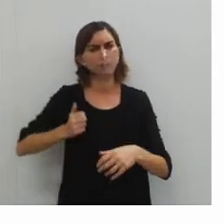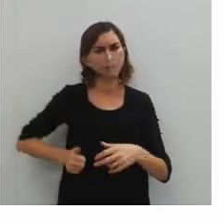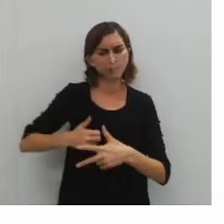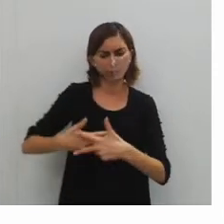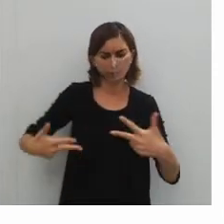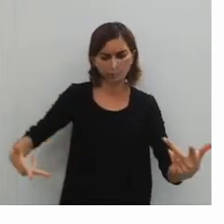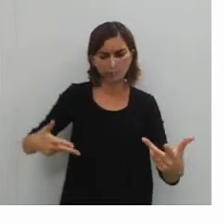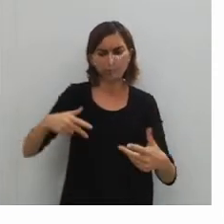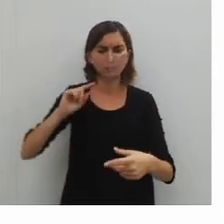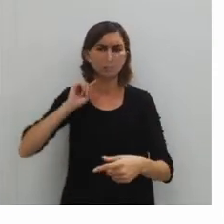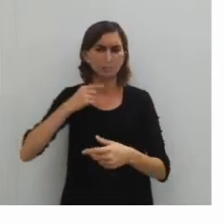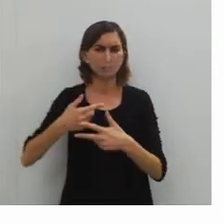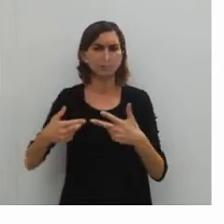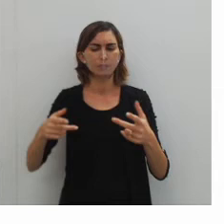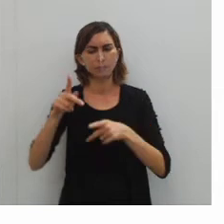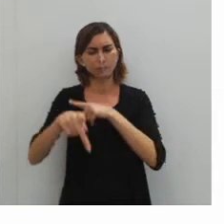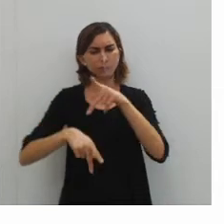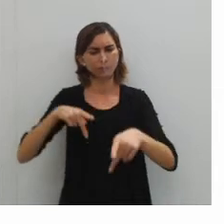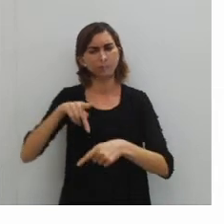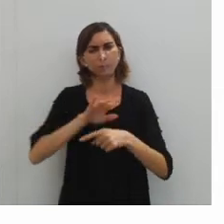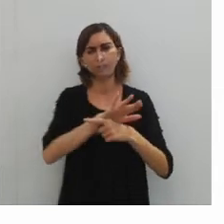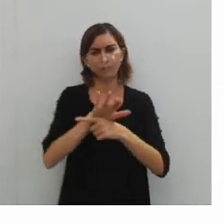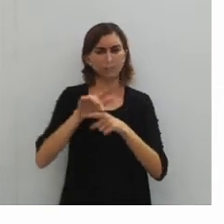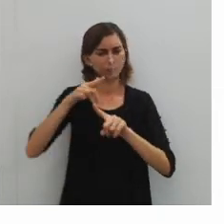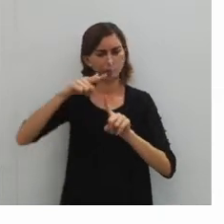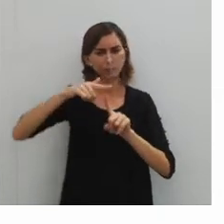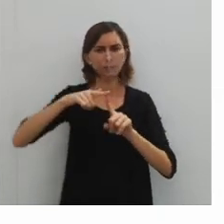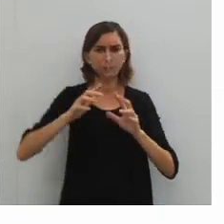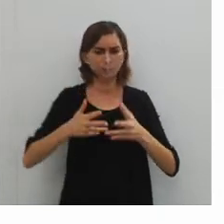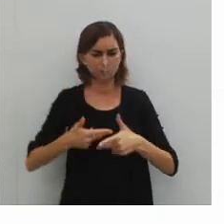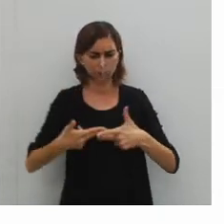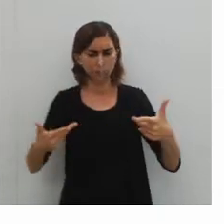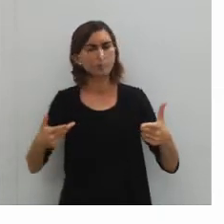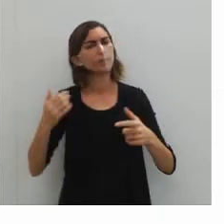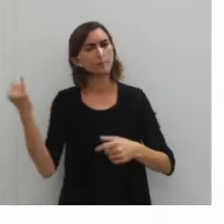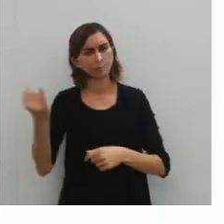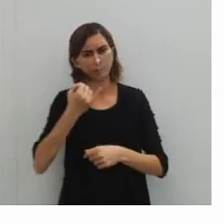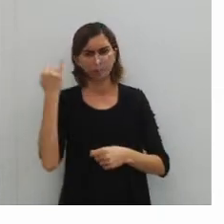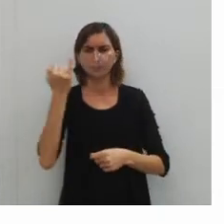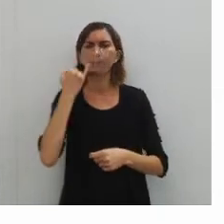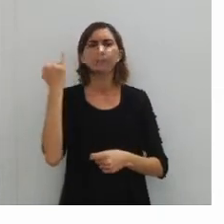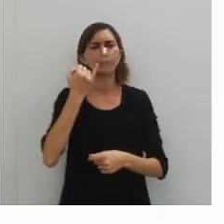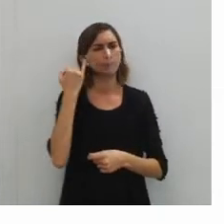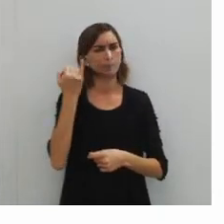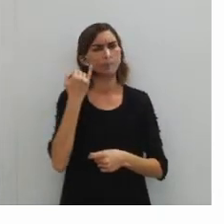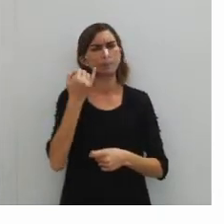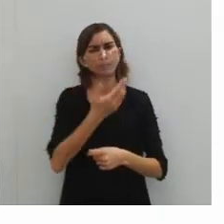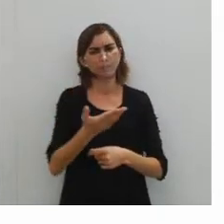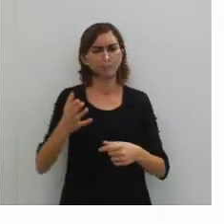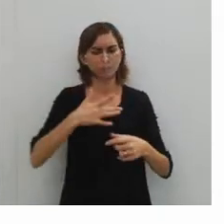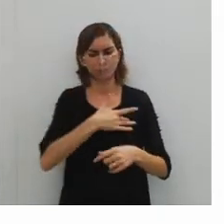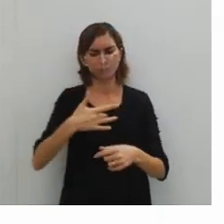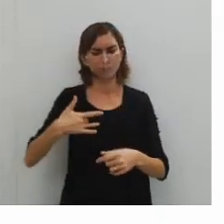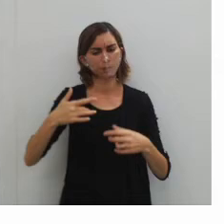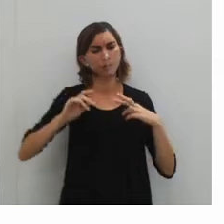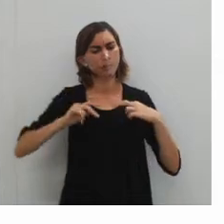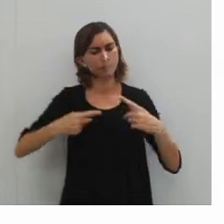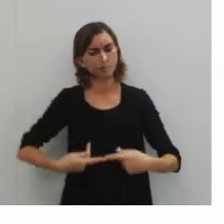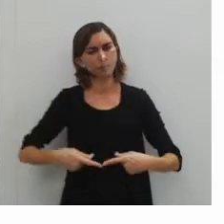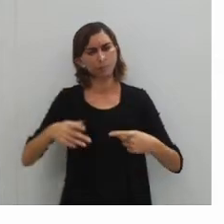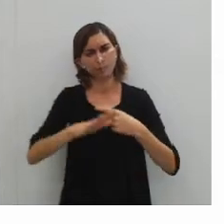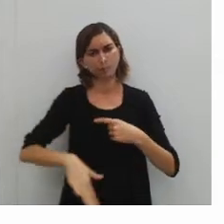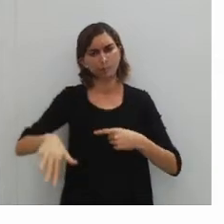esgoto para a população. Esse tipo de serviço é de fundamental importância para a saúde humana e para